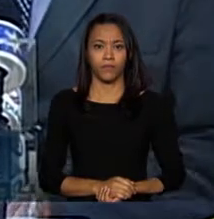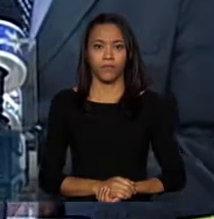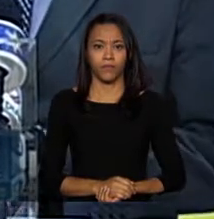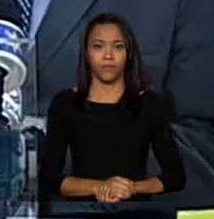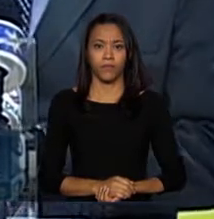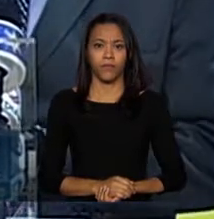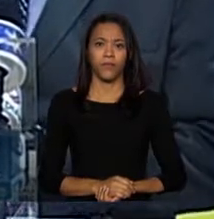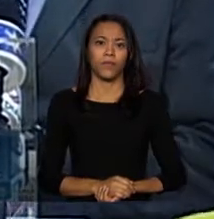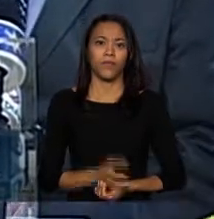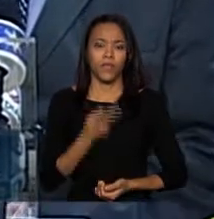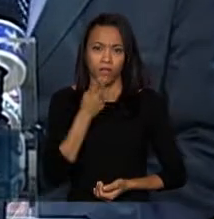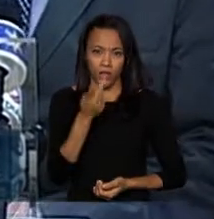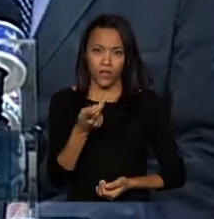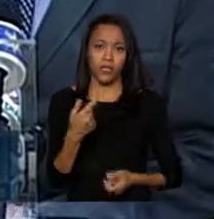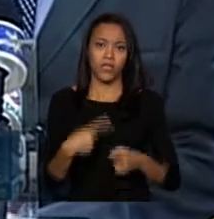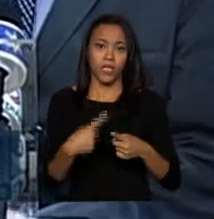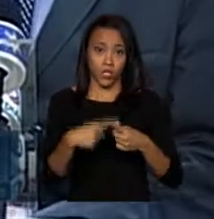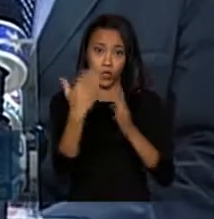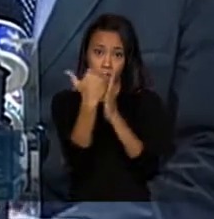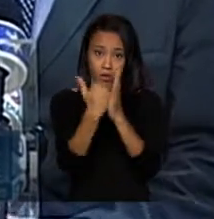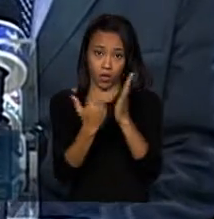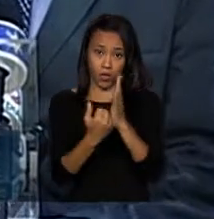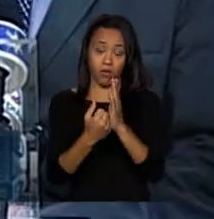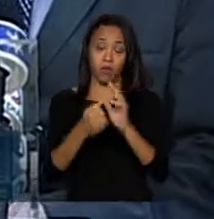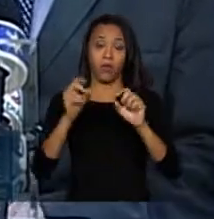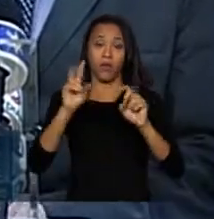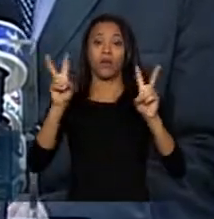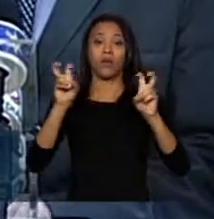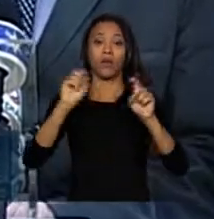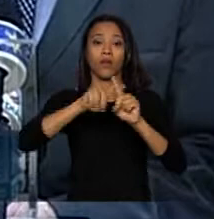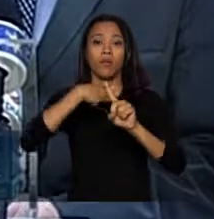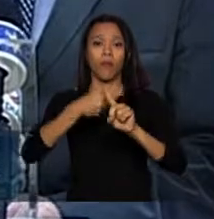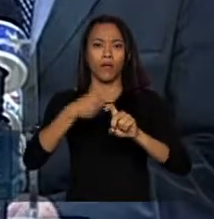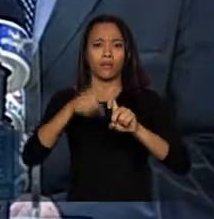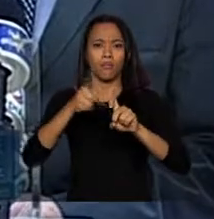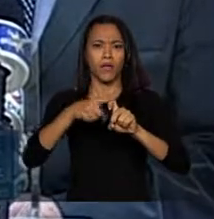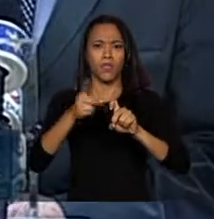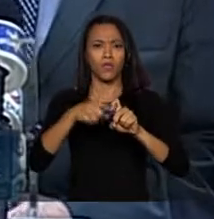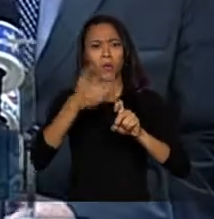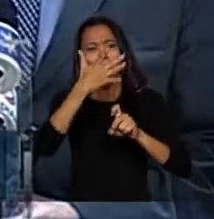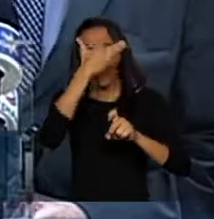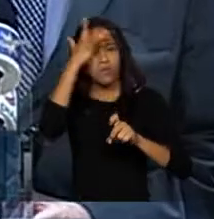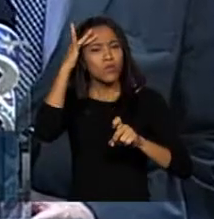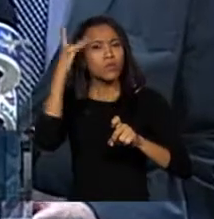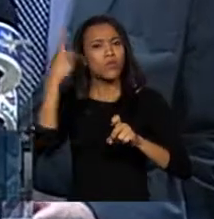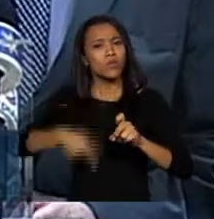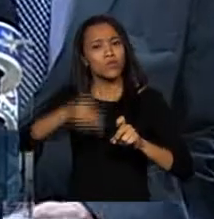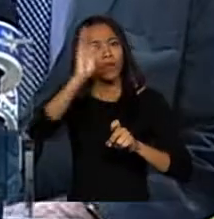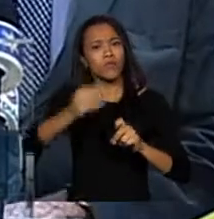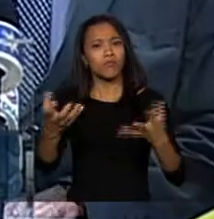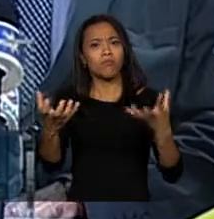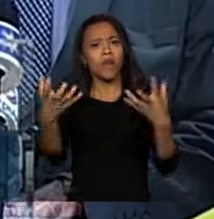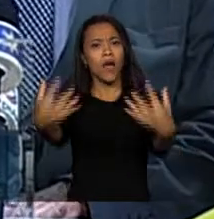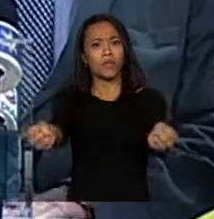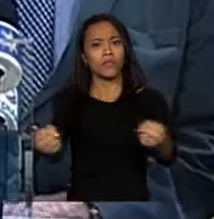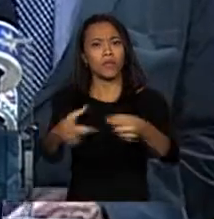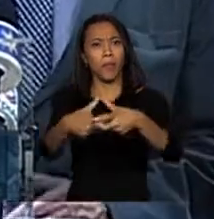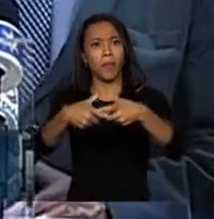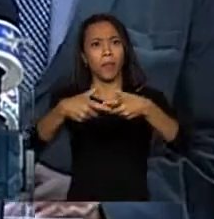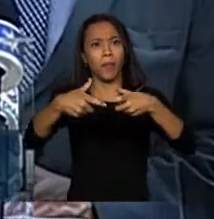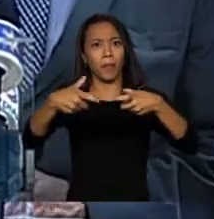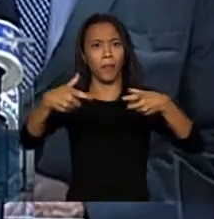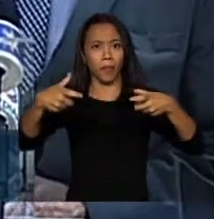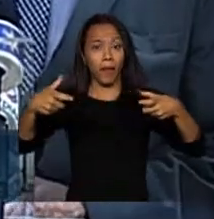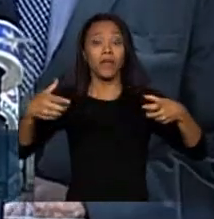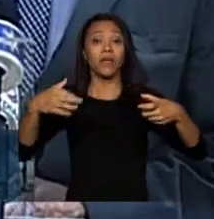de brasileiros, pode mudar também esse panorama de extensão das vagas de medicina? A gente está tendo uma adesão maior de brasileiros indo para regiões que são carentes. Agora,